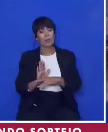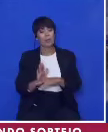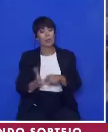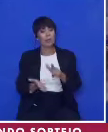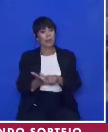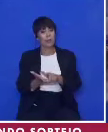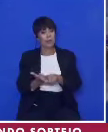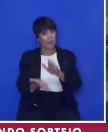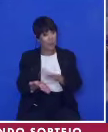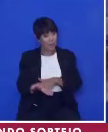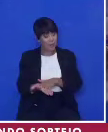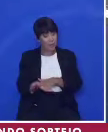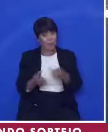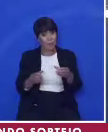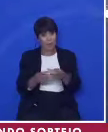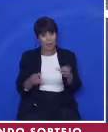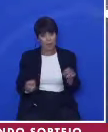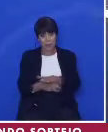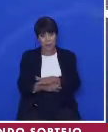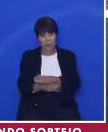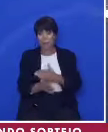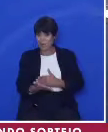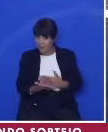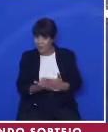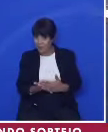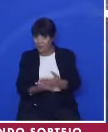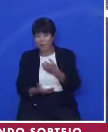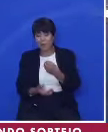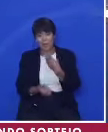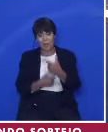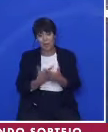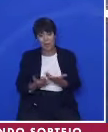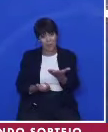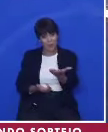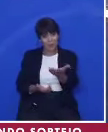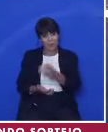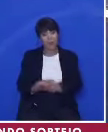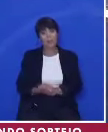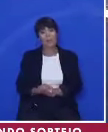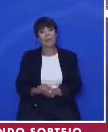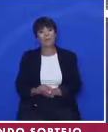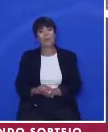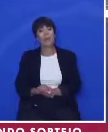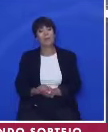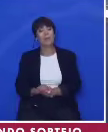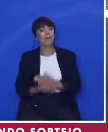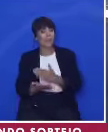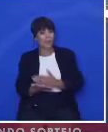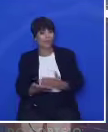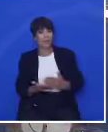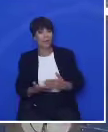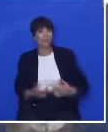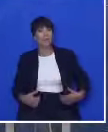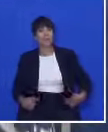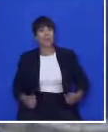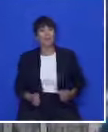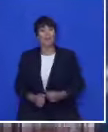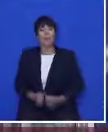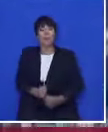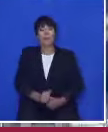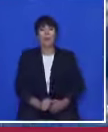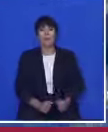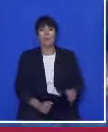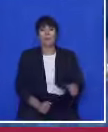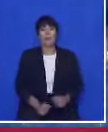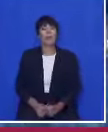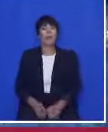mãos, bolas posicionadas, vamos começar. Boa sorte para você que apostou. Valendo!